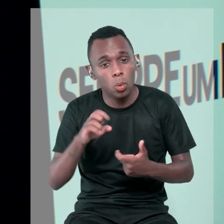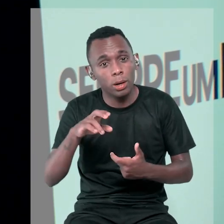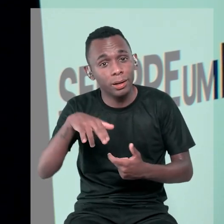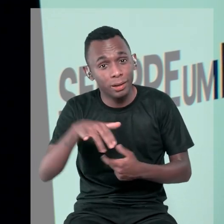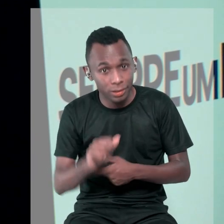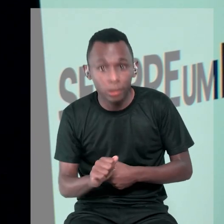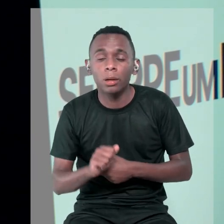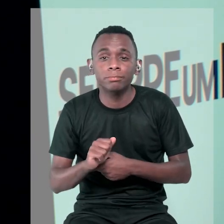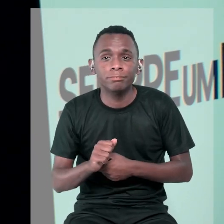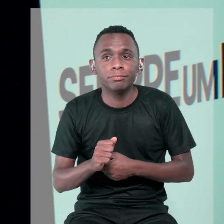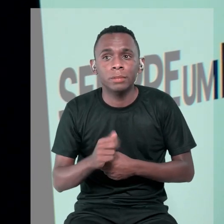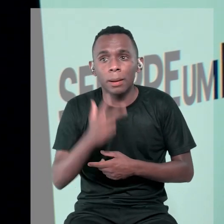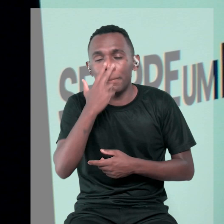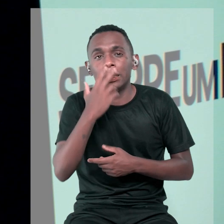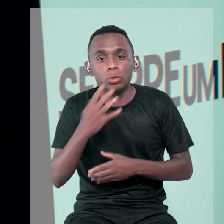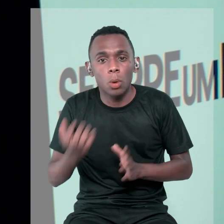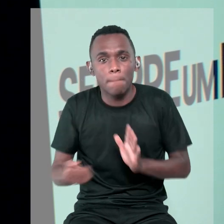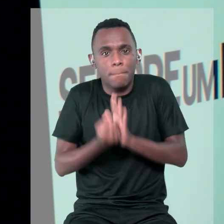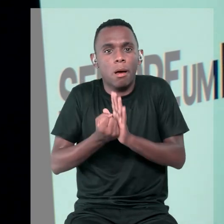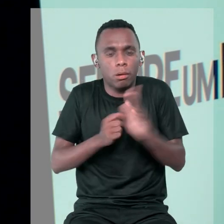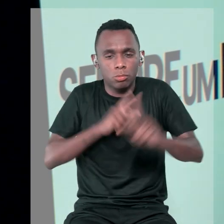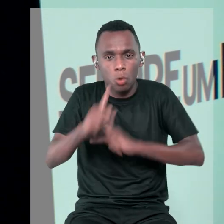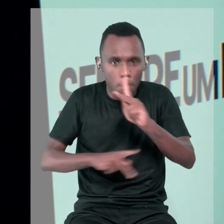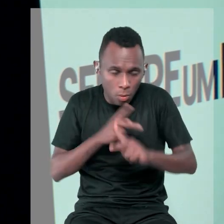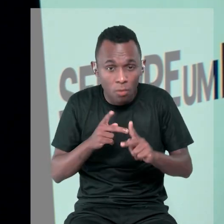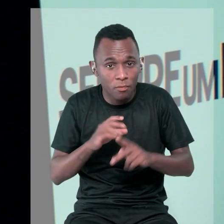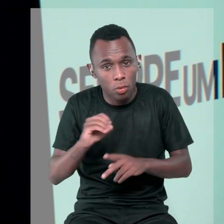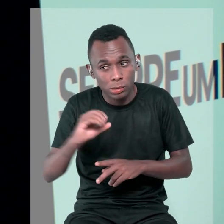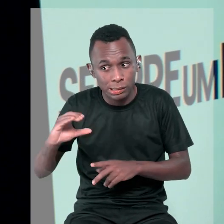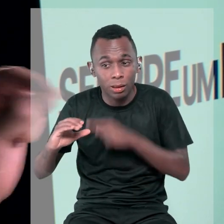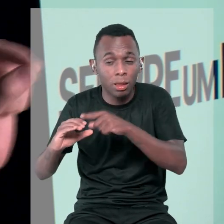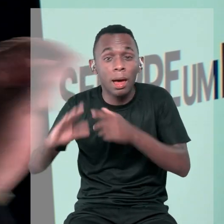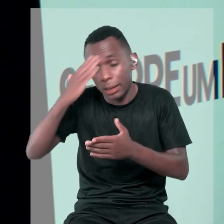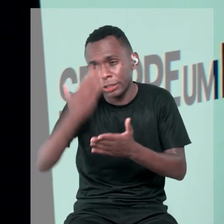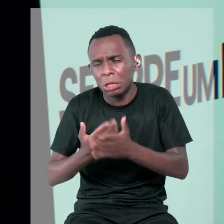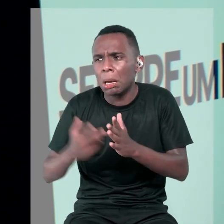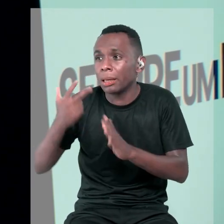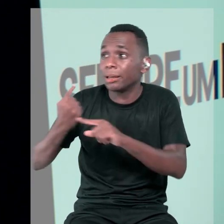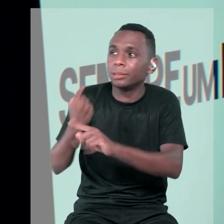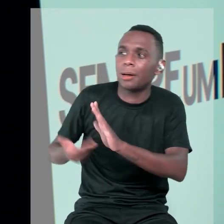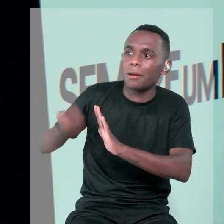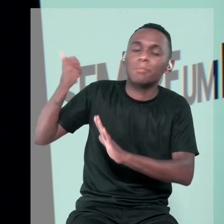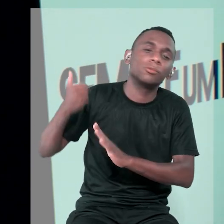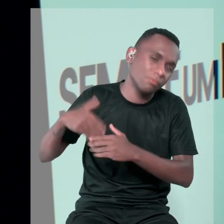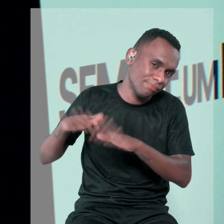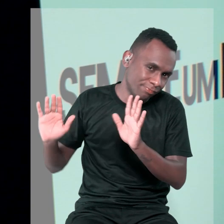coração, digamos, da civilização ocidental, o que ela acreditava que tinha conseguido expulsar para a sua periferia.